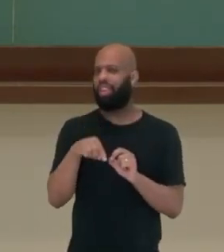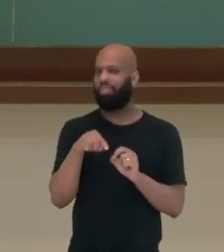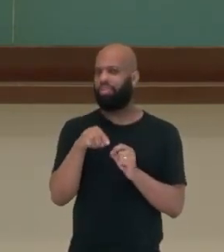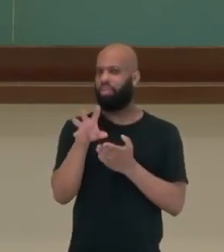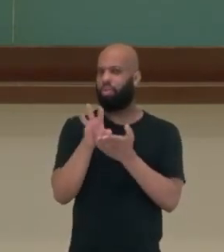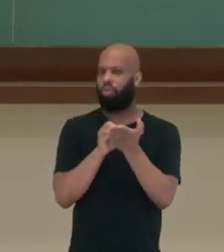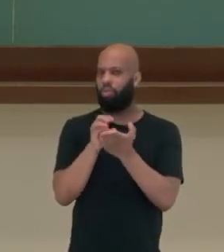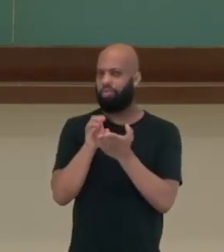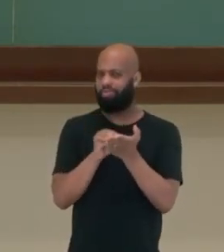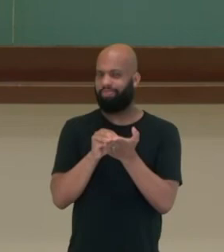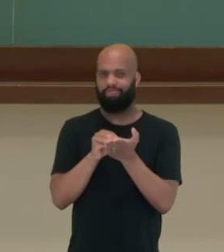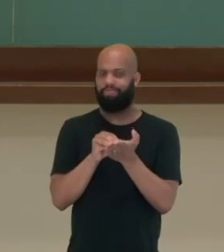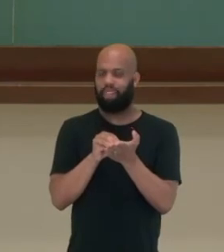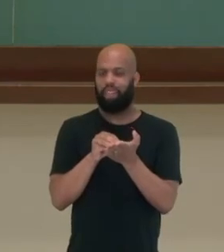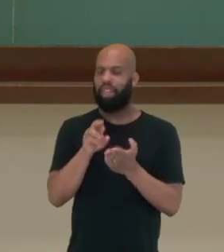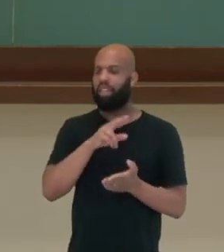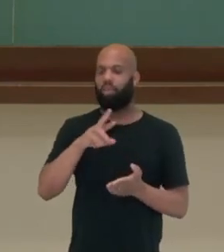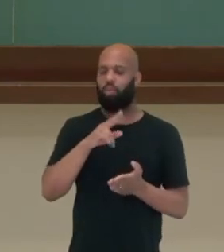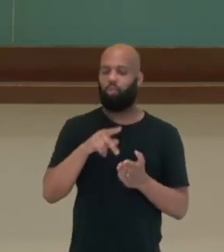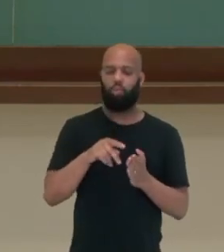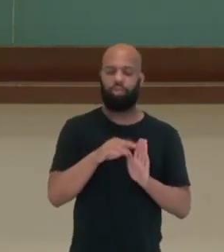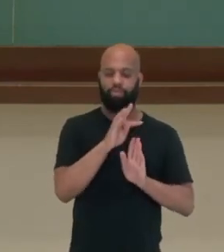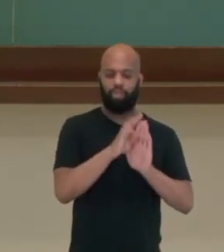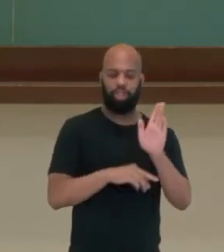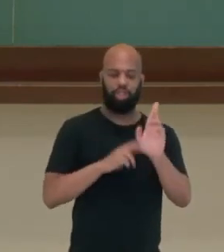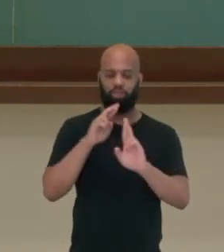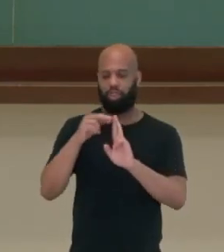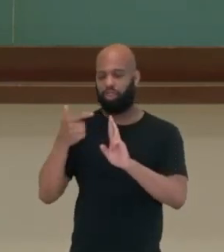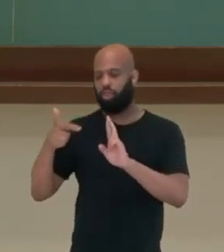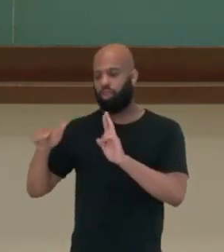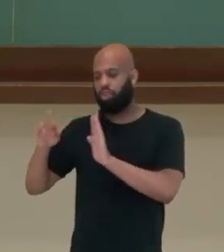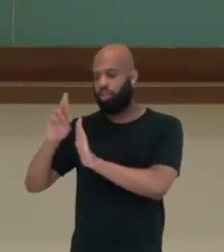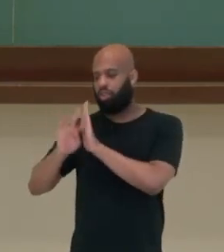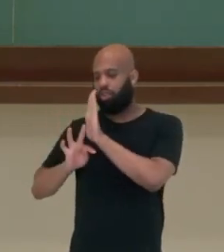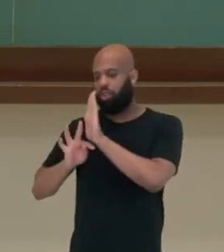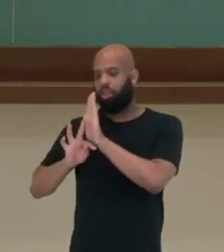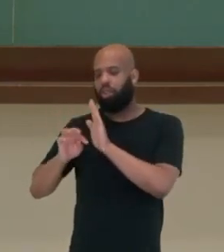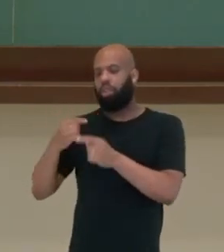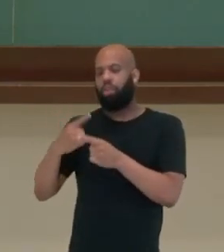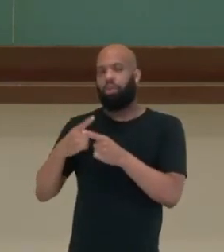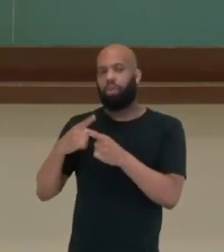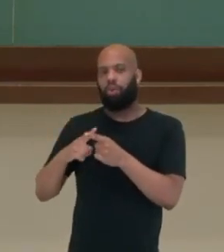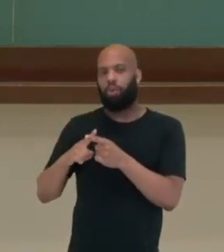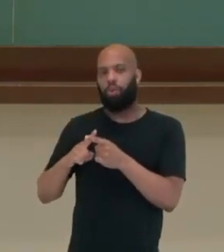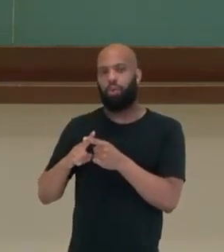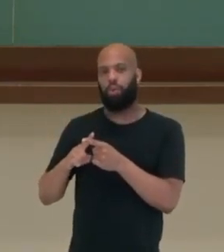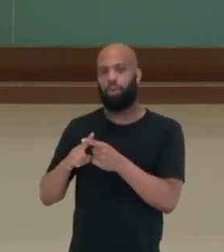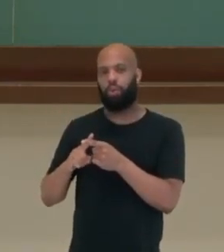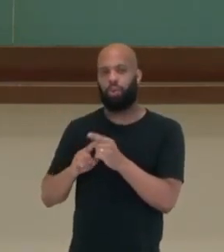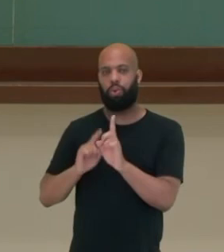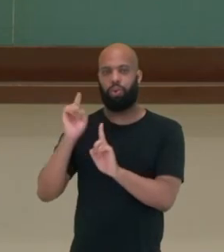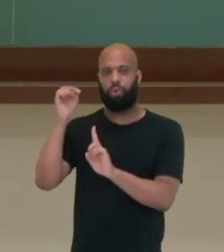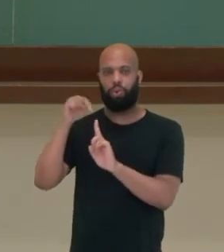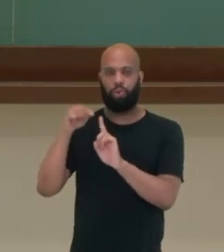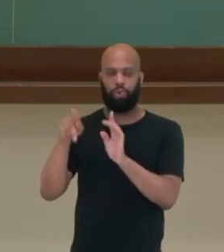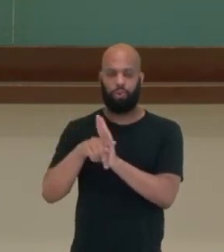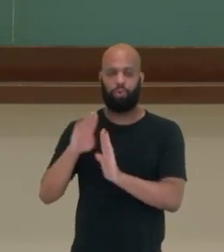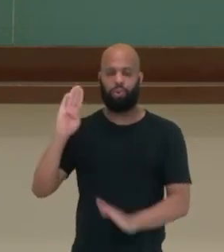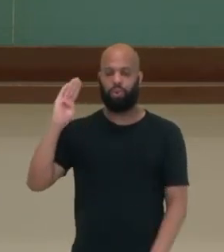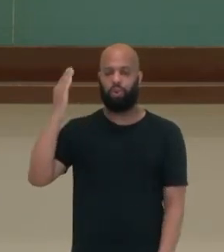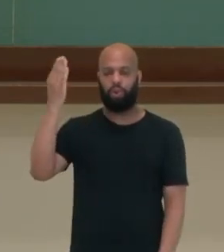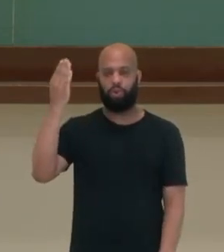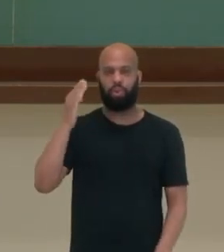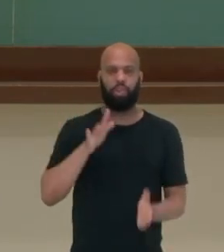cópia não é o caso para intertextualidade. Porque a cópia é o objetivo de você plagiar e dizer que é teu, aquilo, e fazer de conta que não existe o